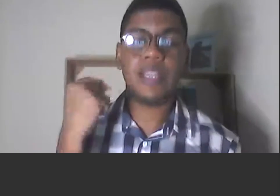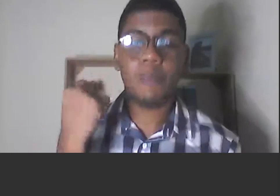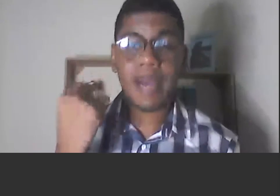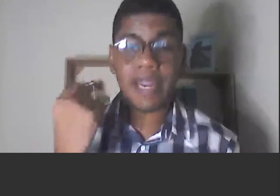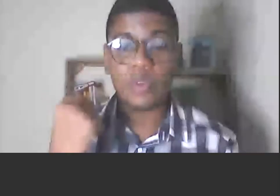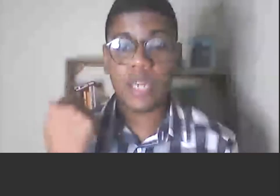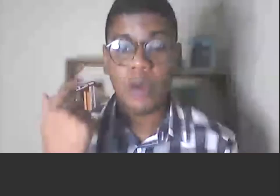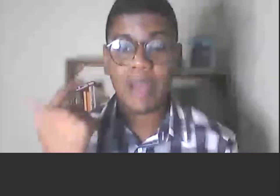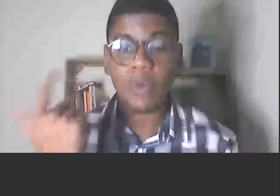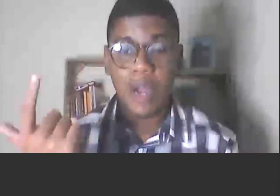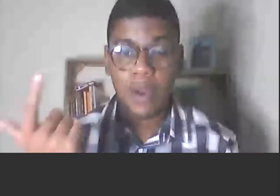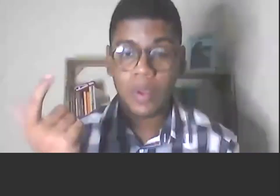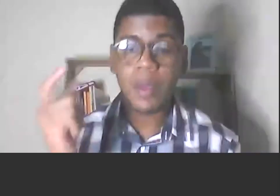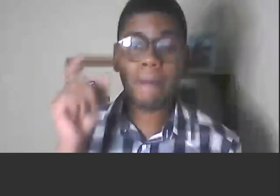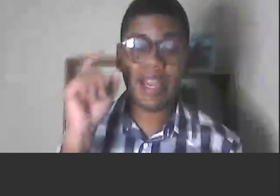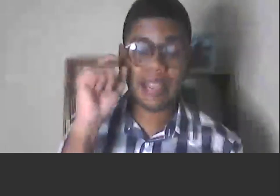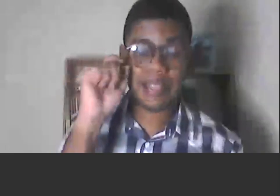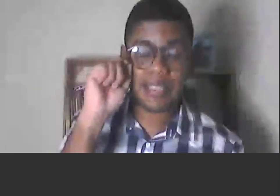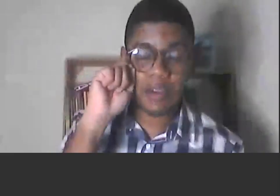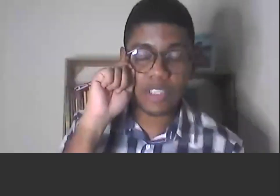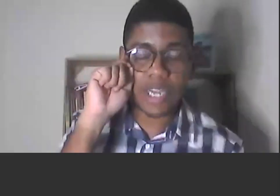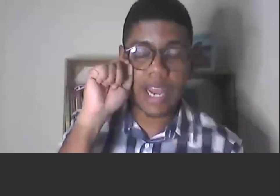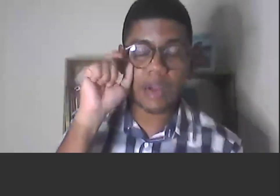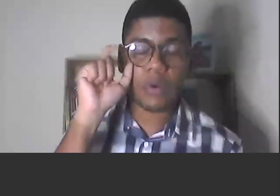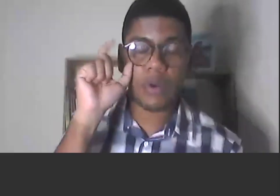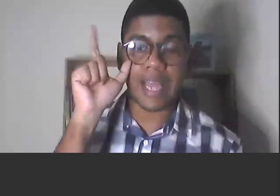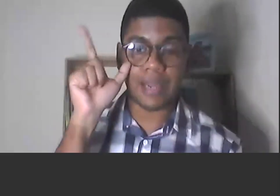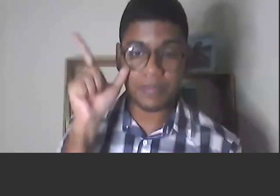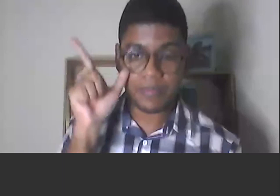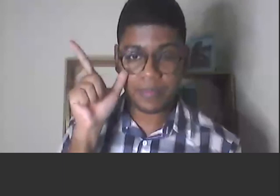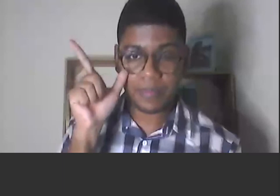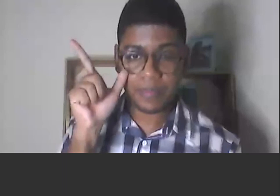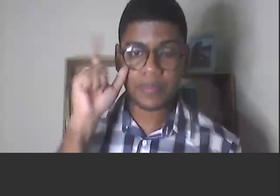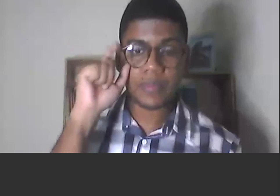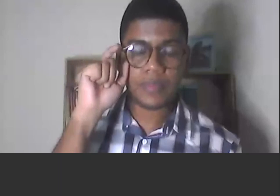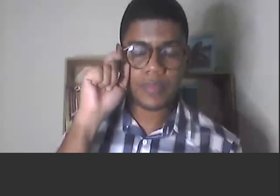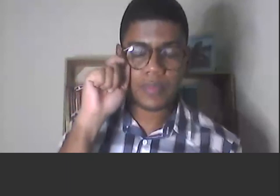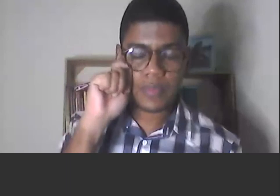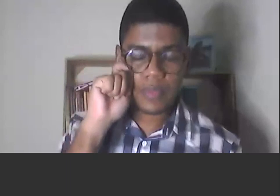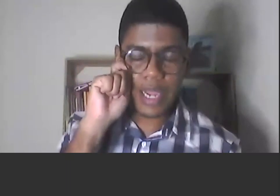Ok? Seria um parâmetro não manual para esse sinal de acordar.